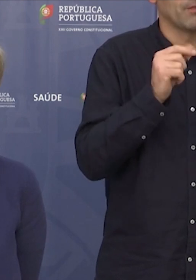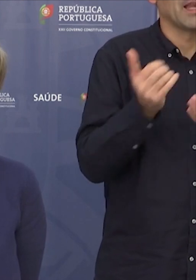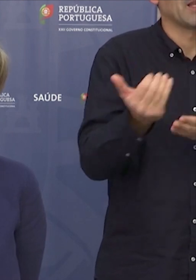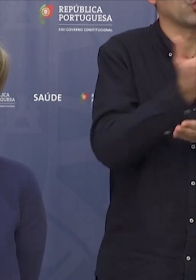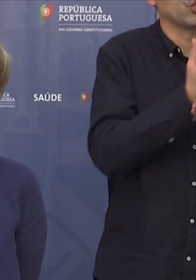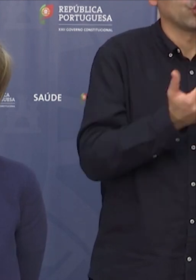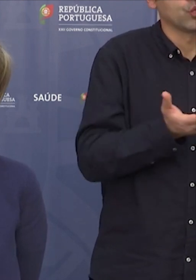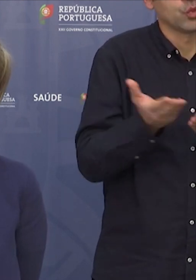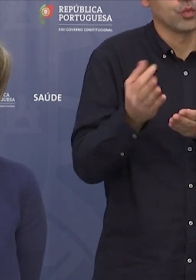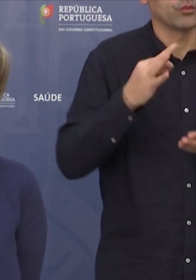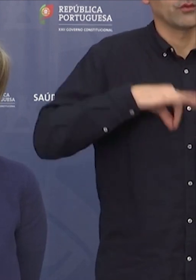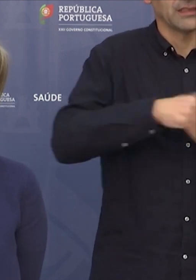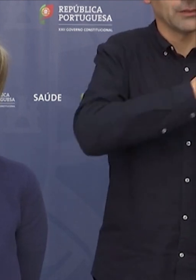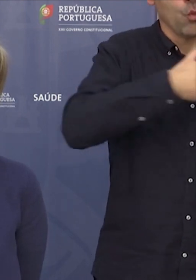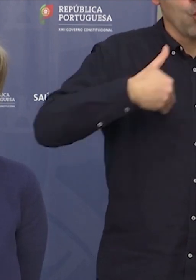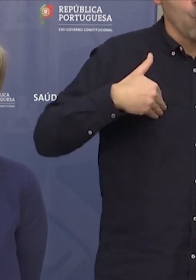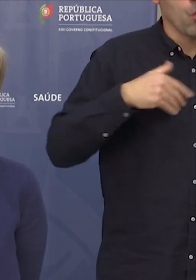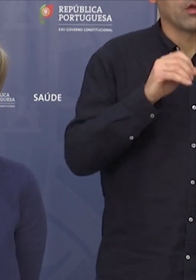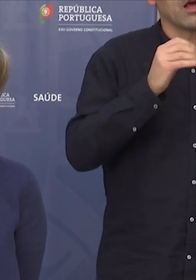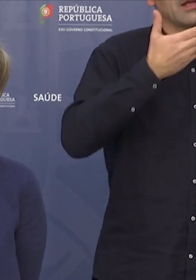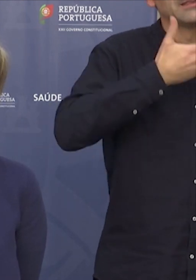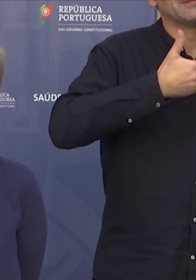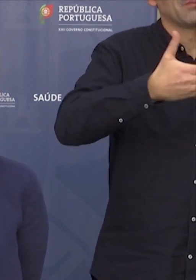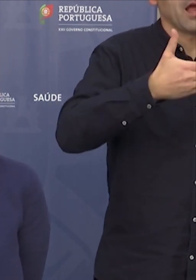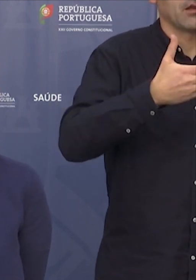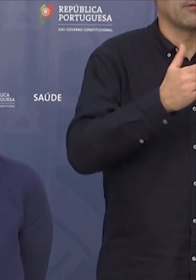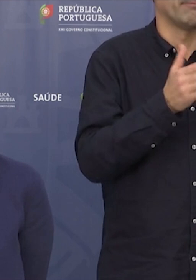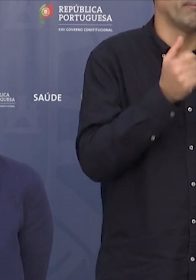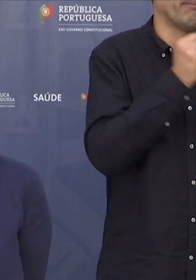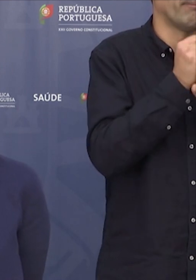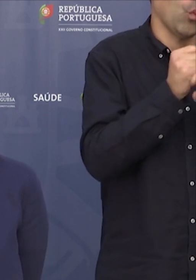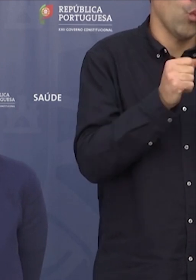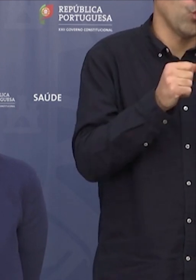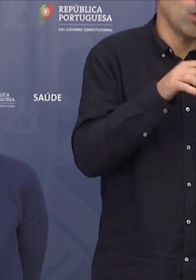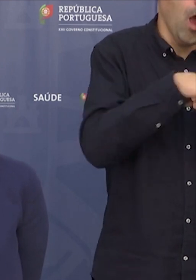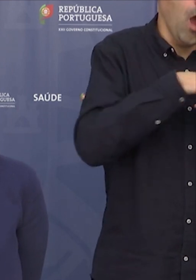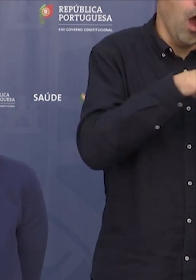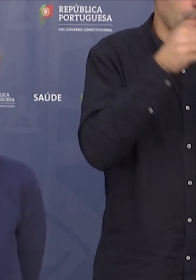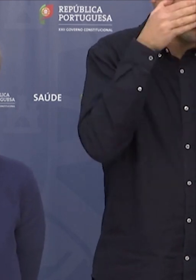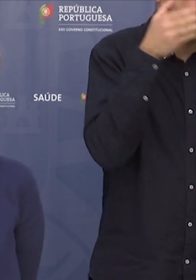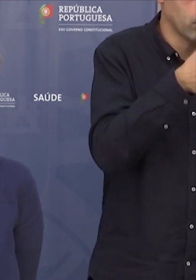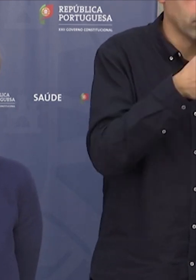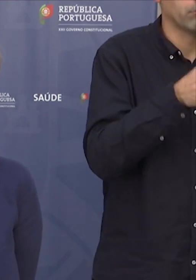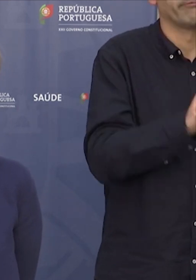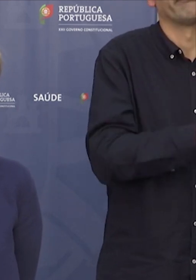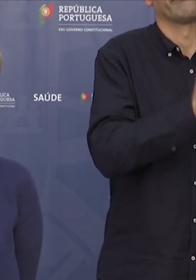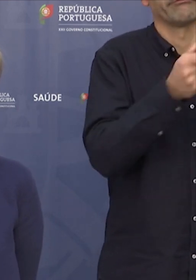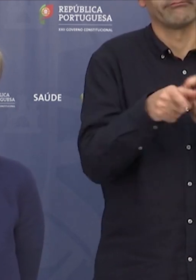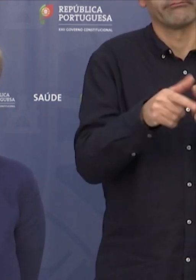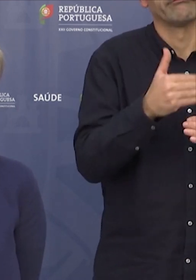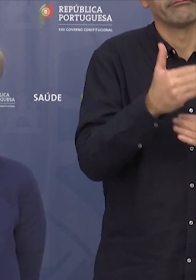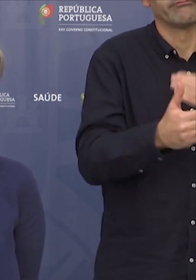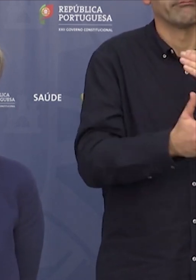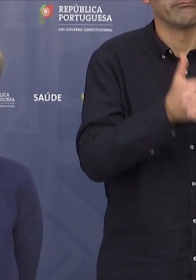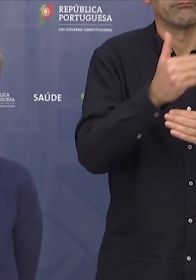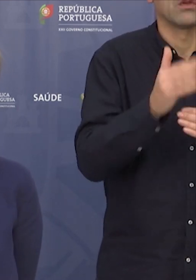recursos dos profissionais de saúde que durante os dias úteis estão alocados a outras atividades. A progressão desse processo será